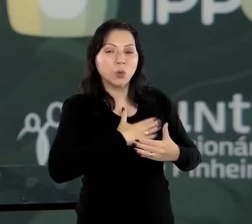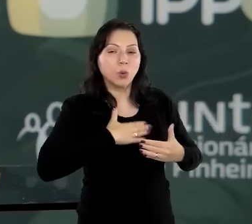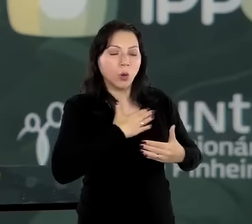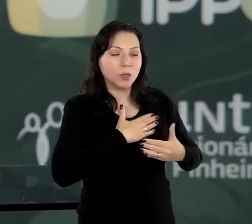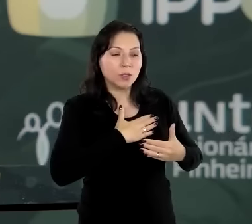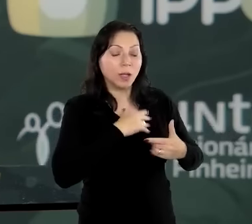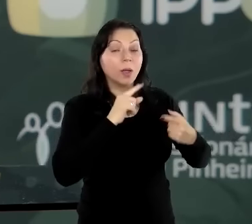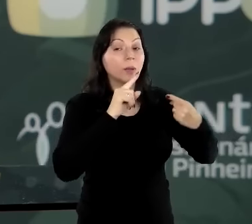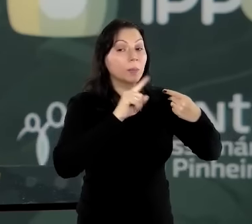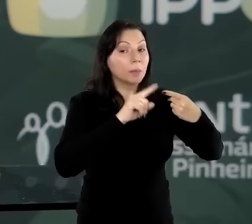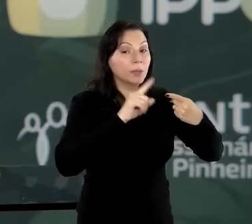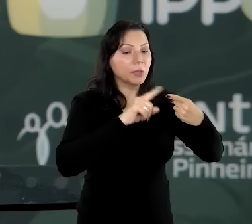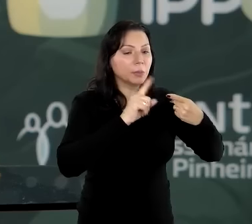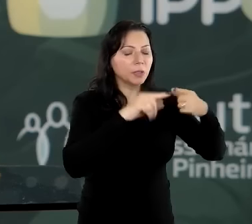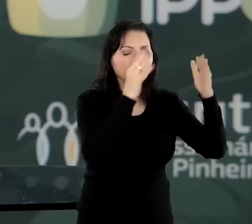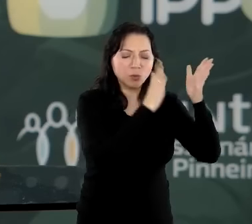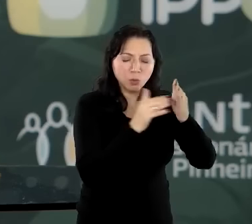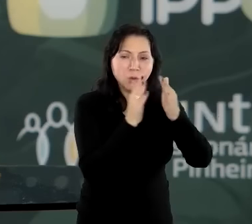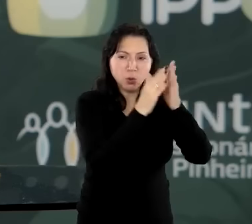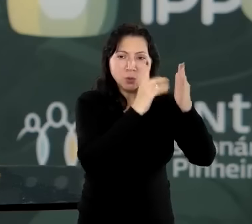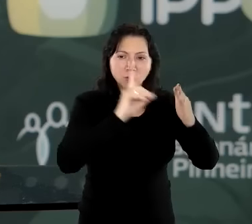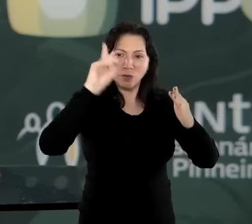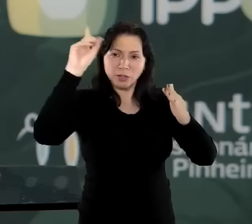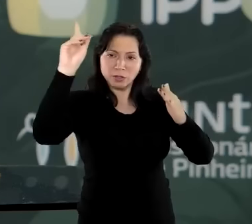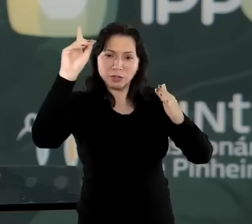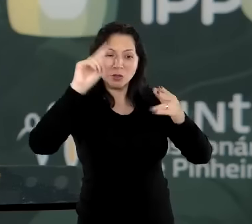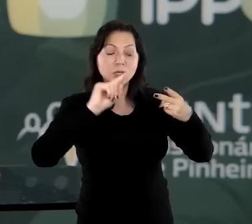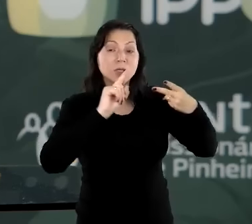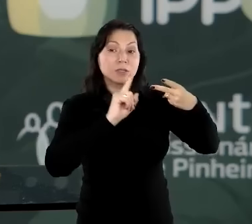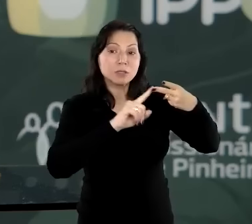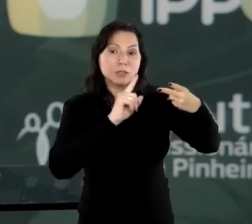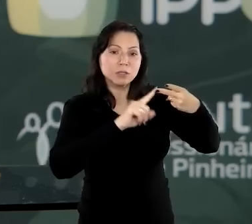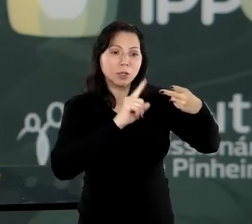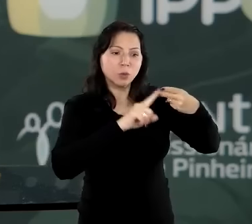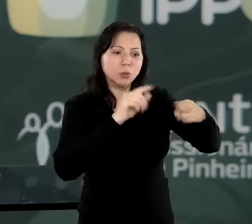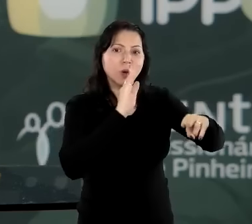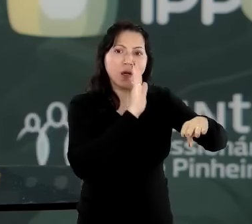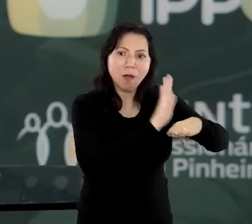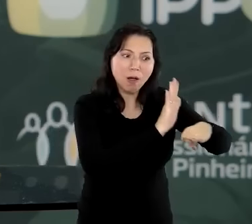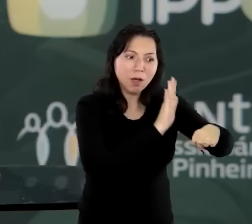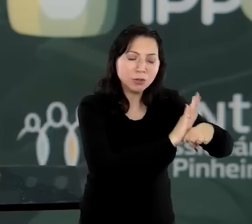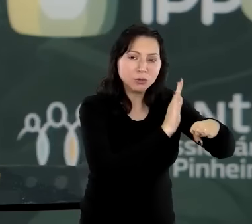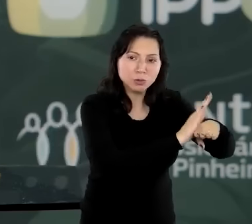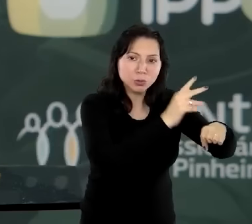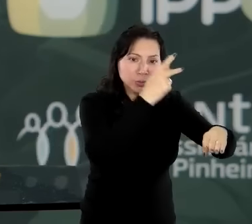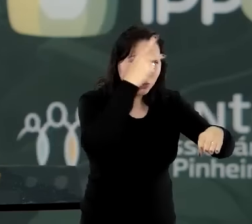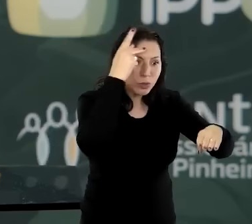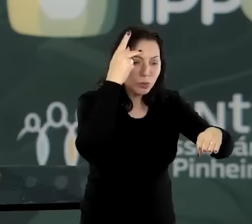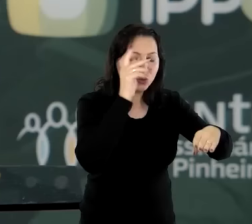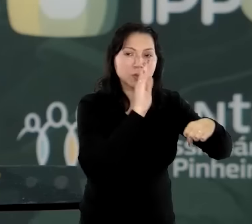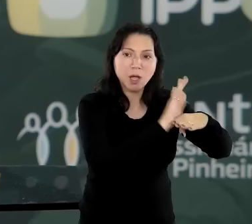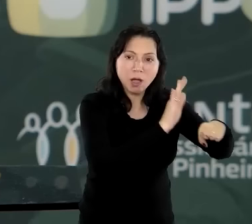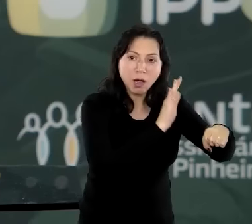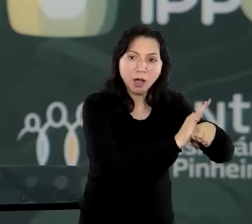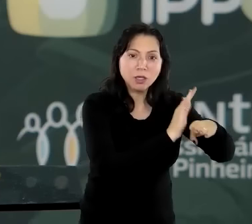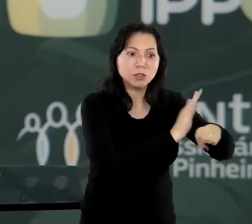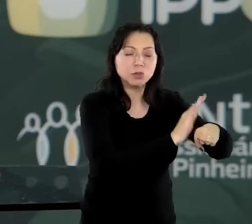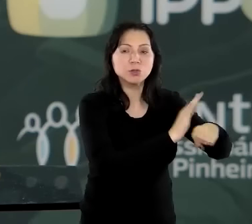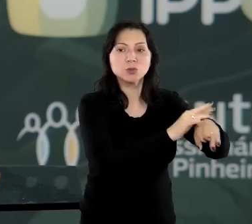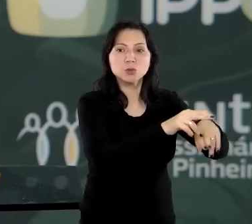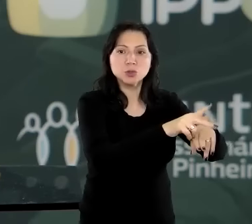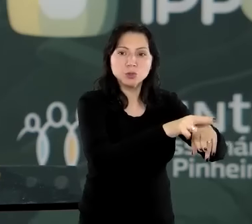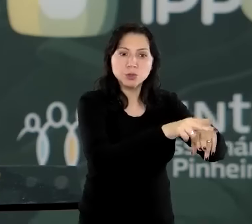bolso e ajude o seu irmão que está passando dificuldade e necessidade. Desse sacrifício Deus se